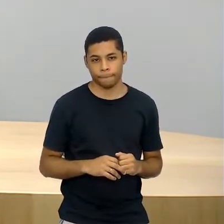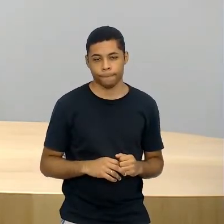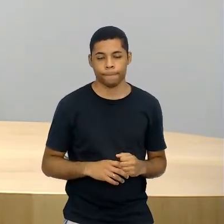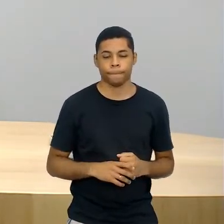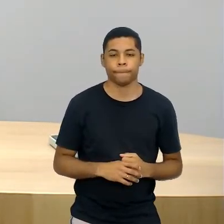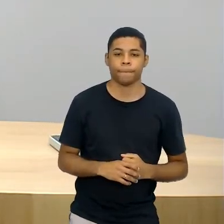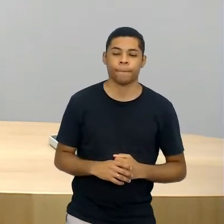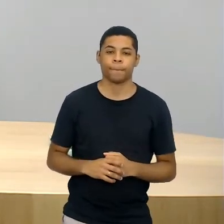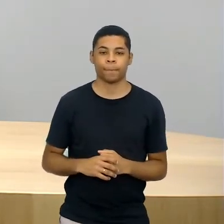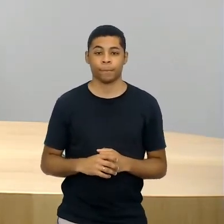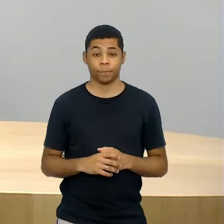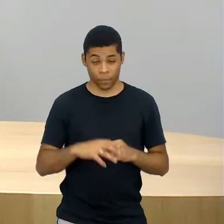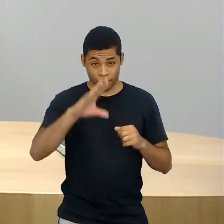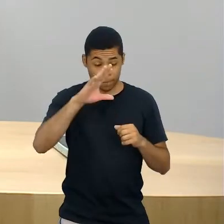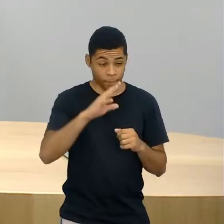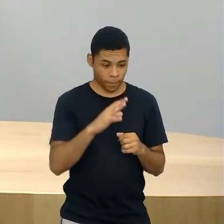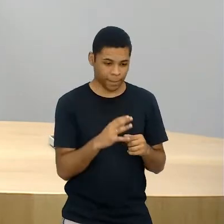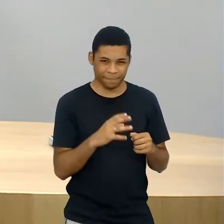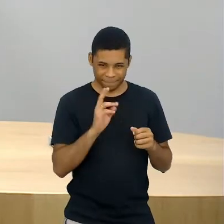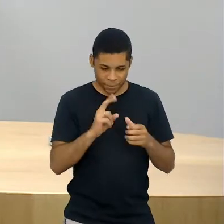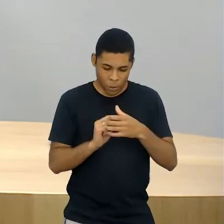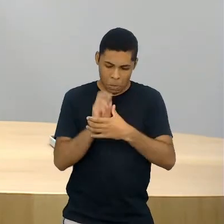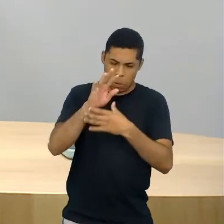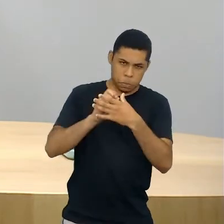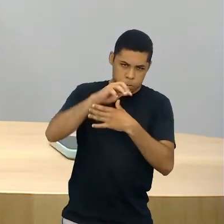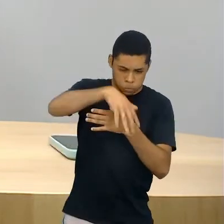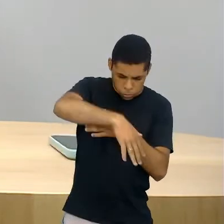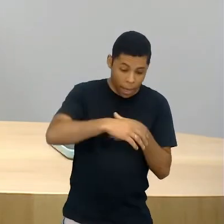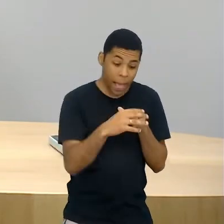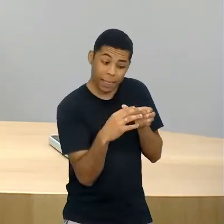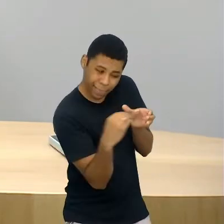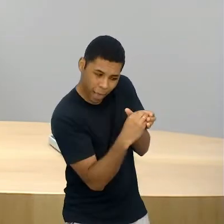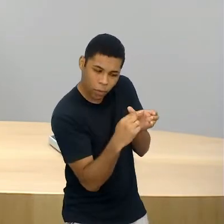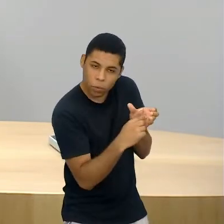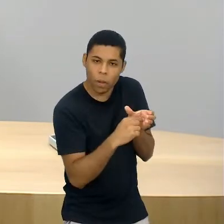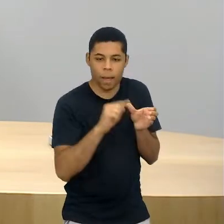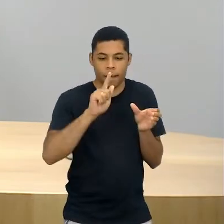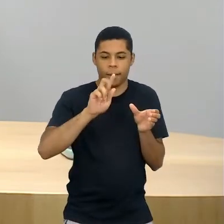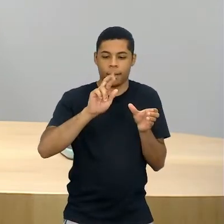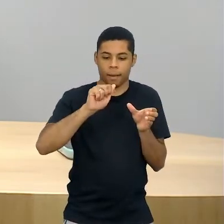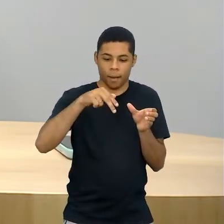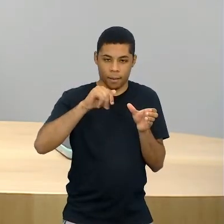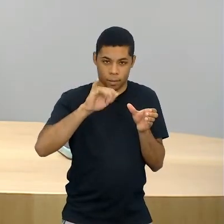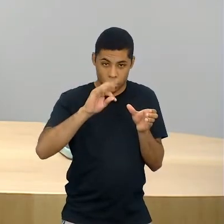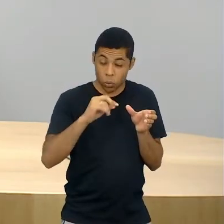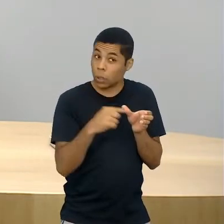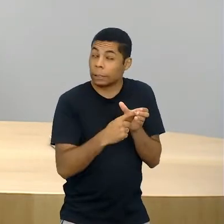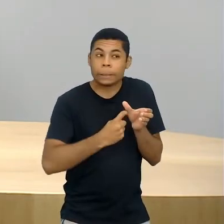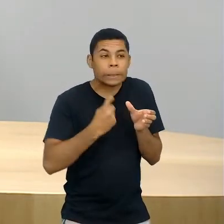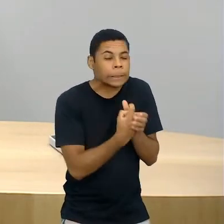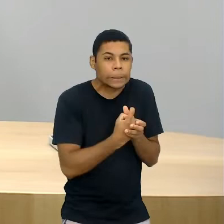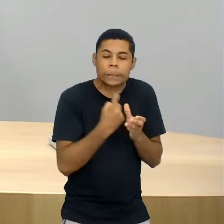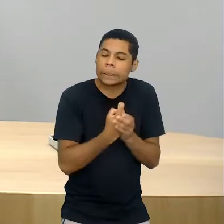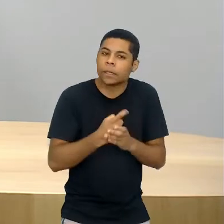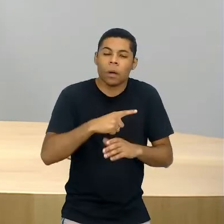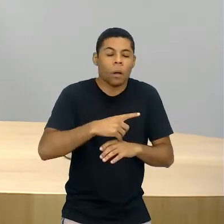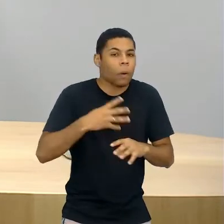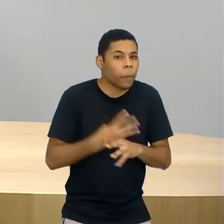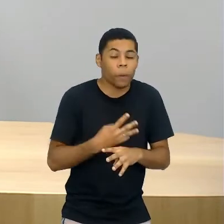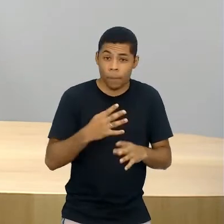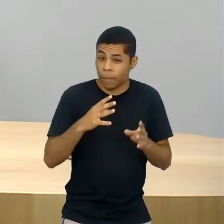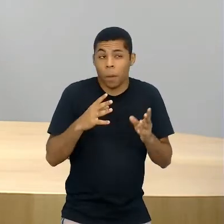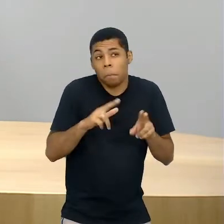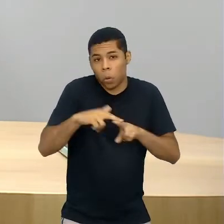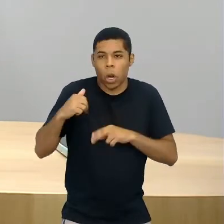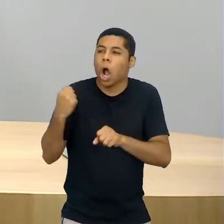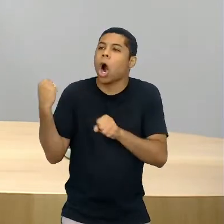exemplo é o granito, por isso que o granito é muito resistente, é muito utilizado nas construções, principalmente em piso, por